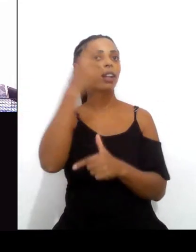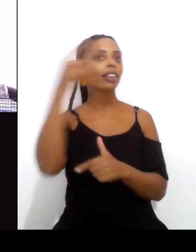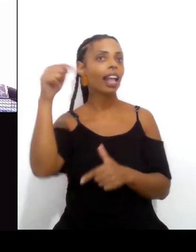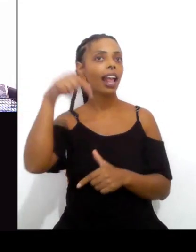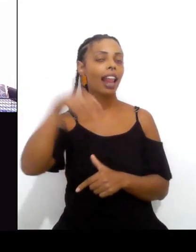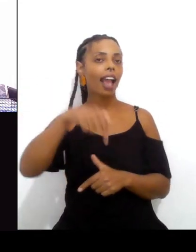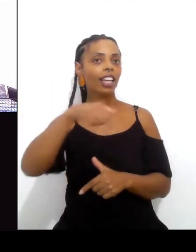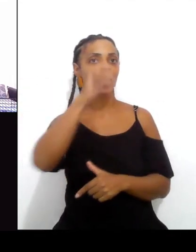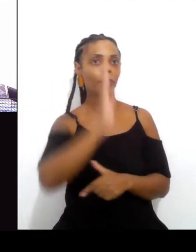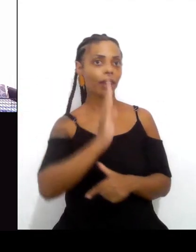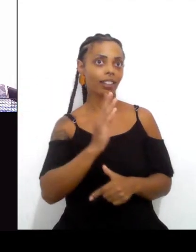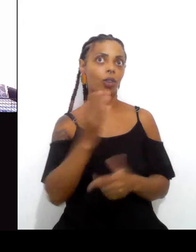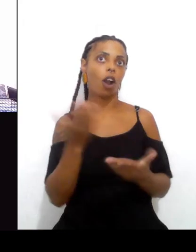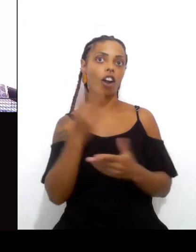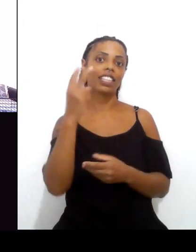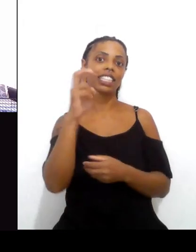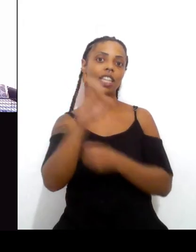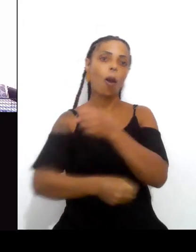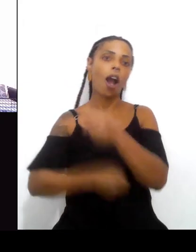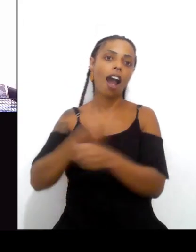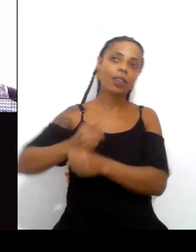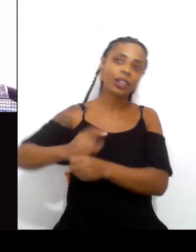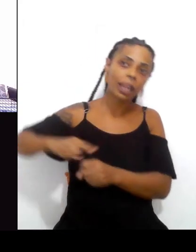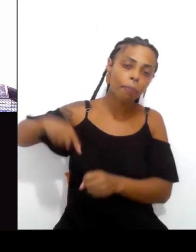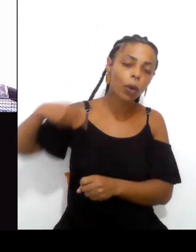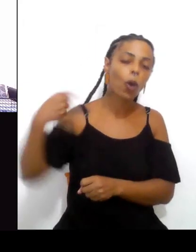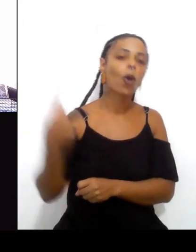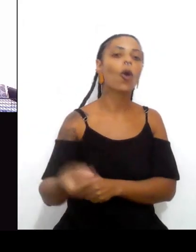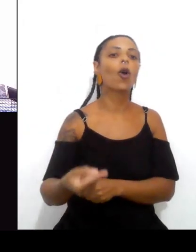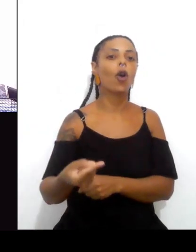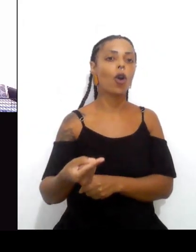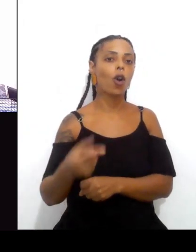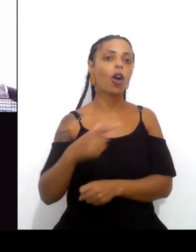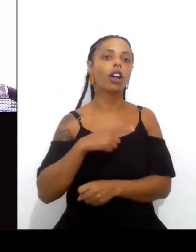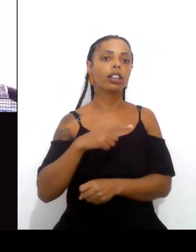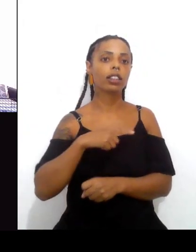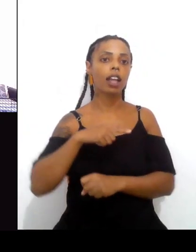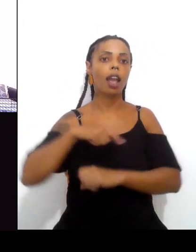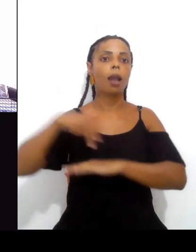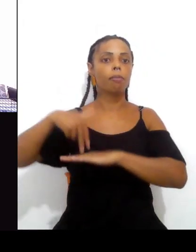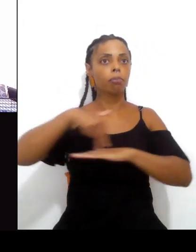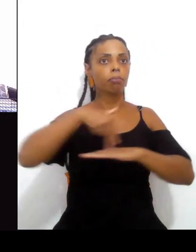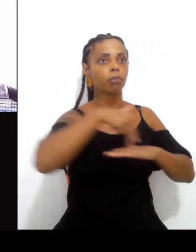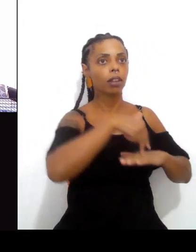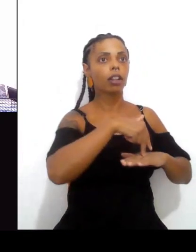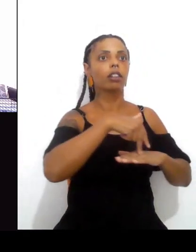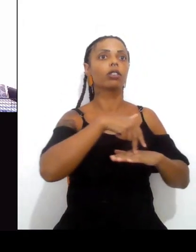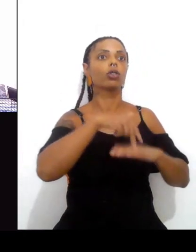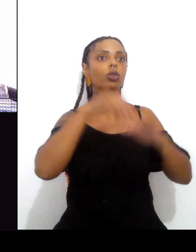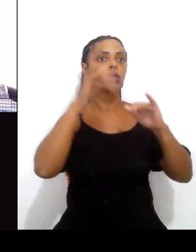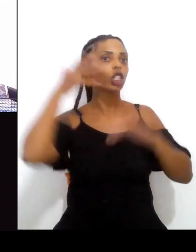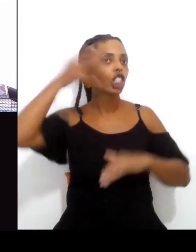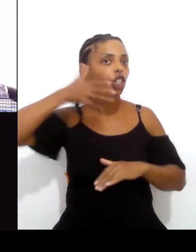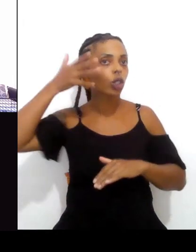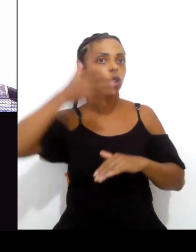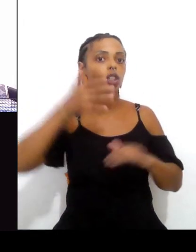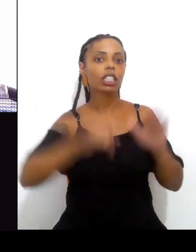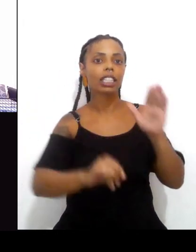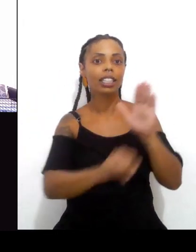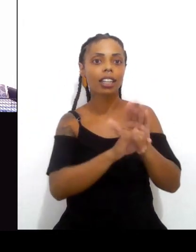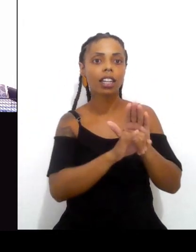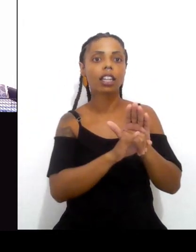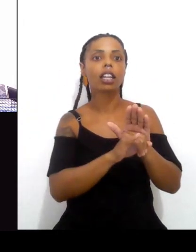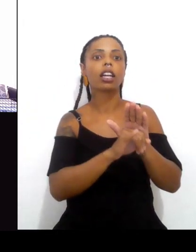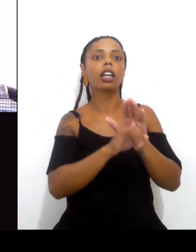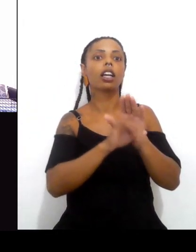passados 25 anos agora também né com os protagonismos dos discursos identitários racializados nos